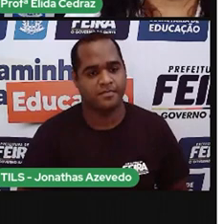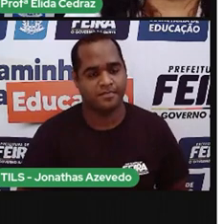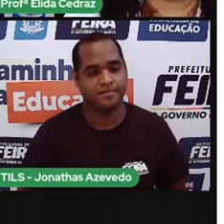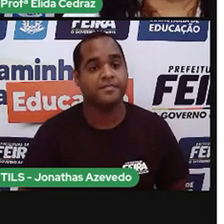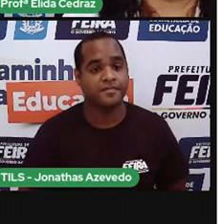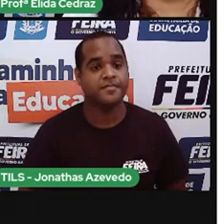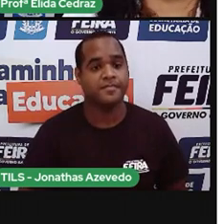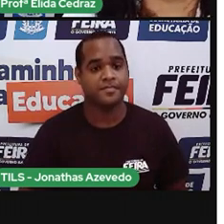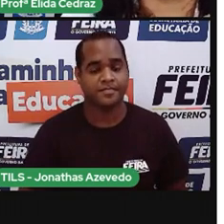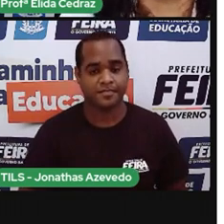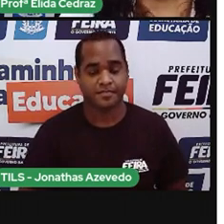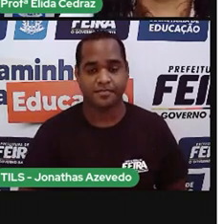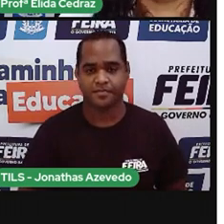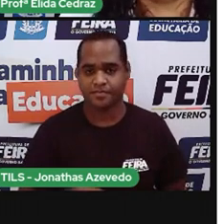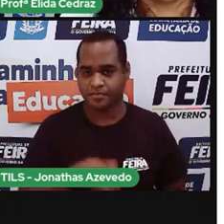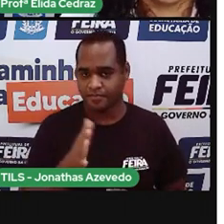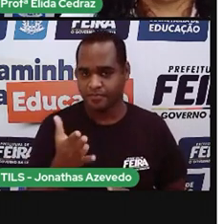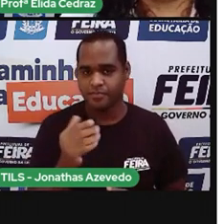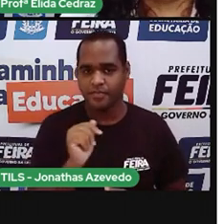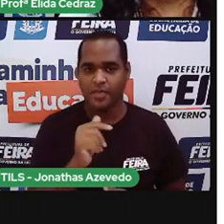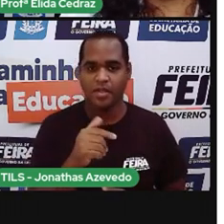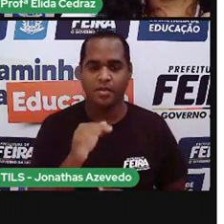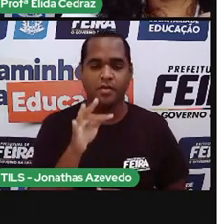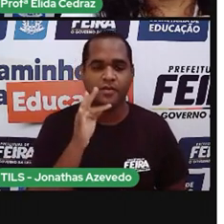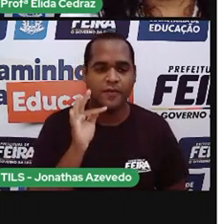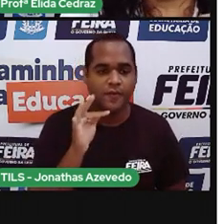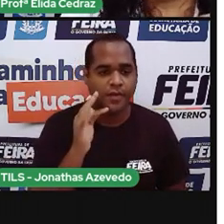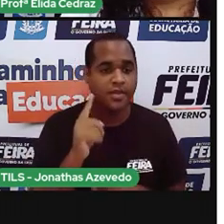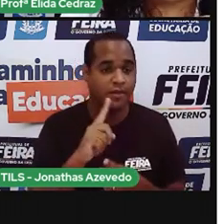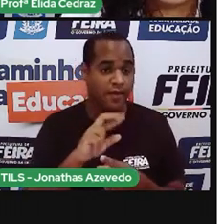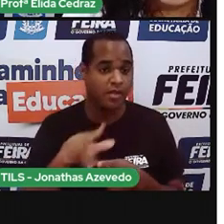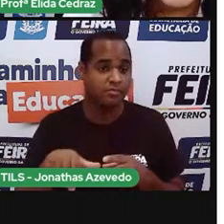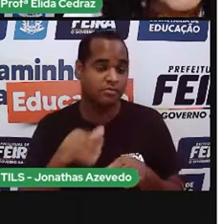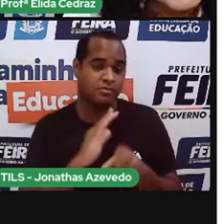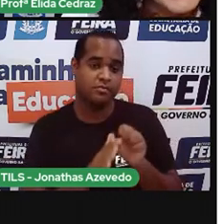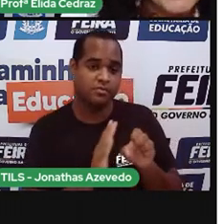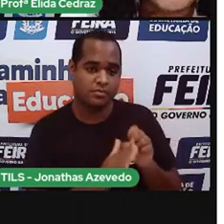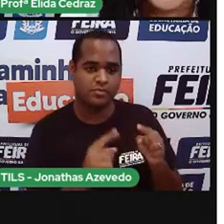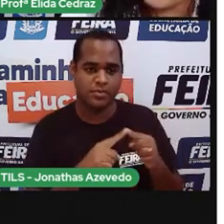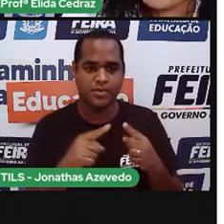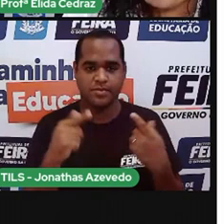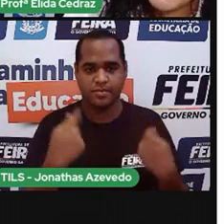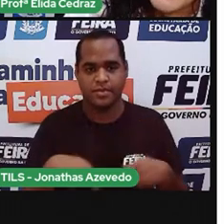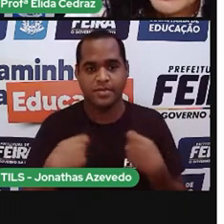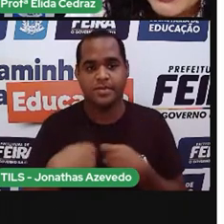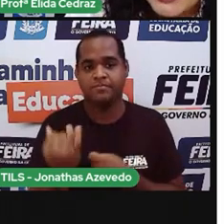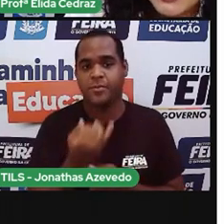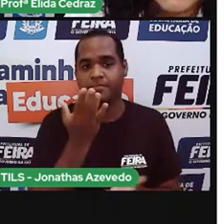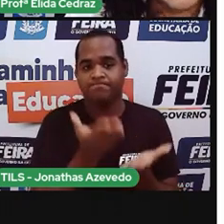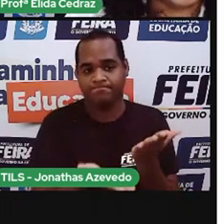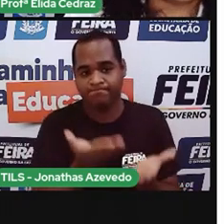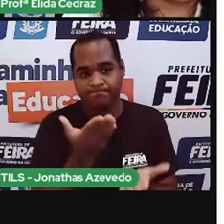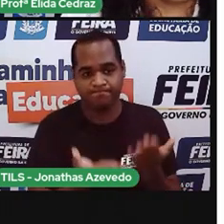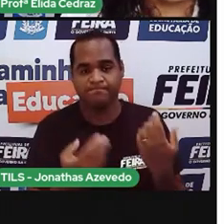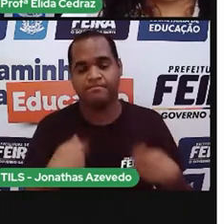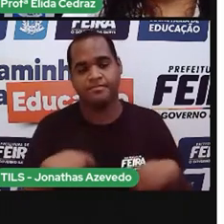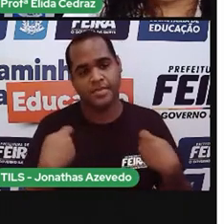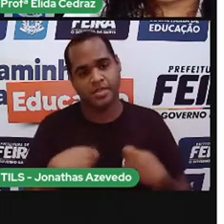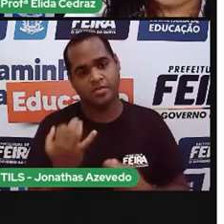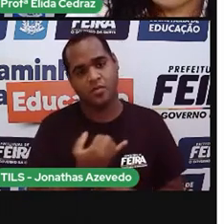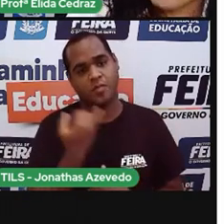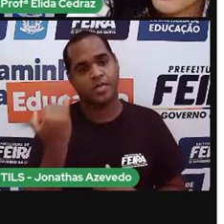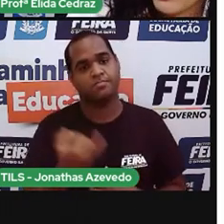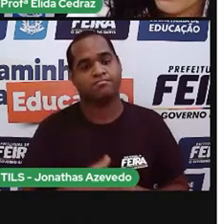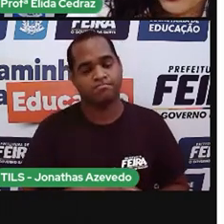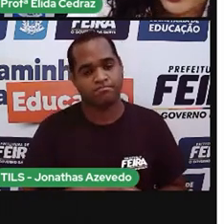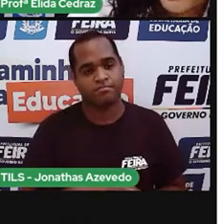Todas as frutas e verduras no supermercado, nós precisamos passar por uma balança. E eles